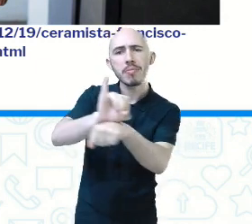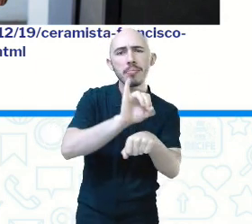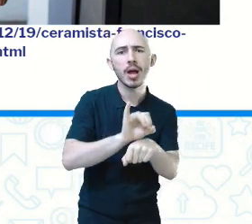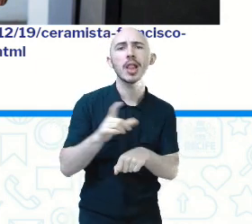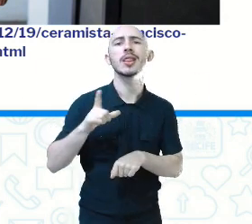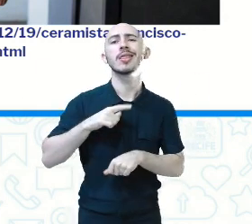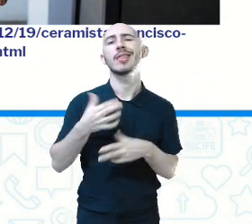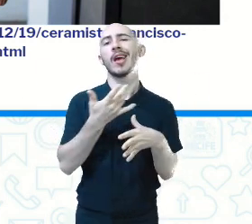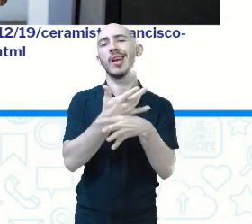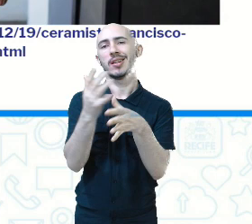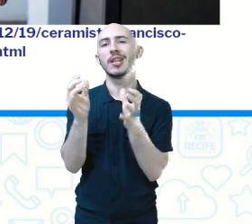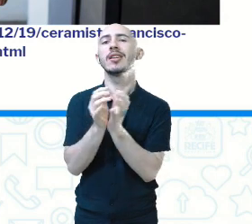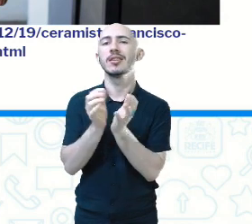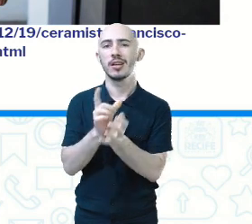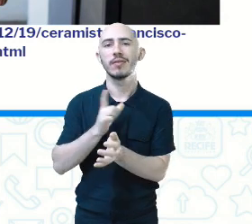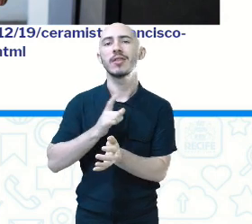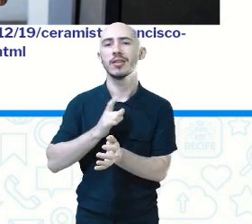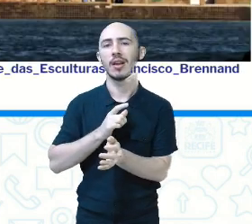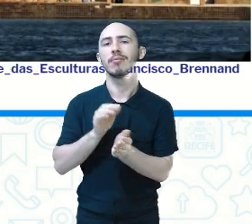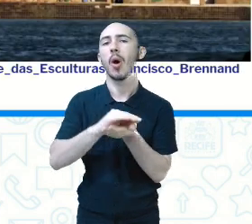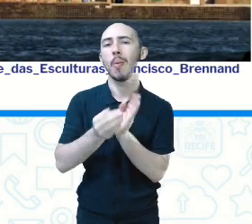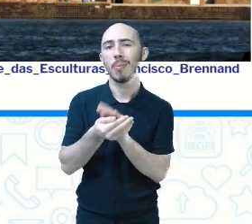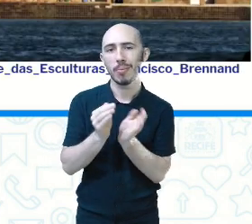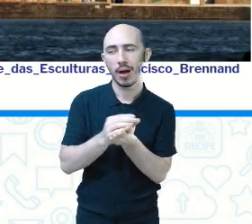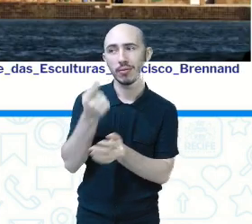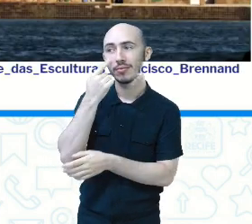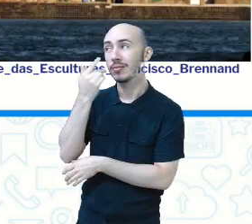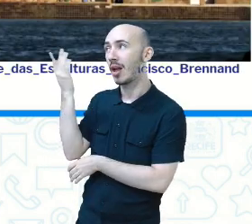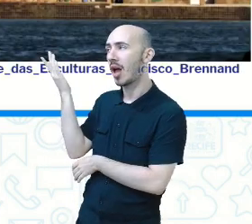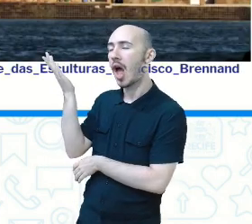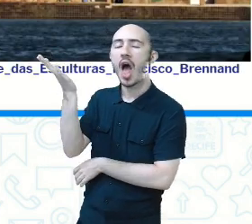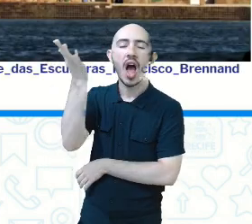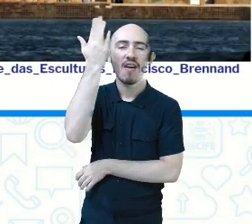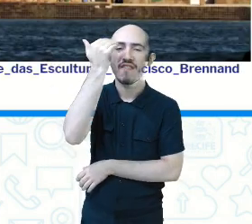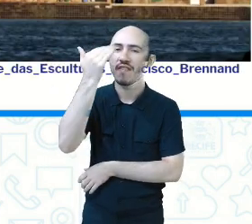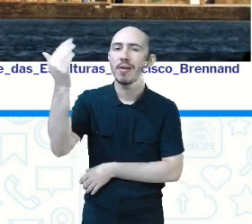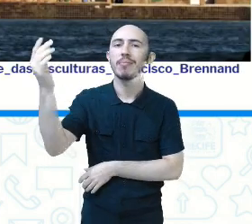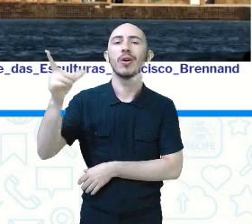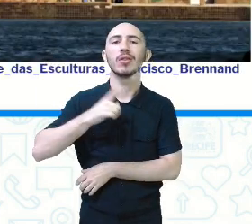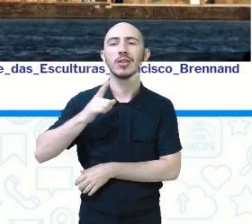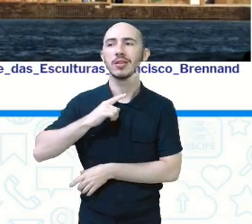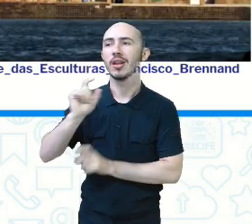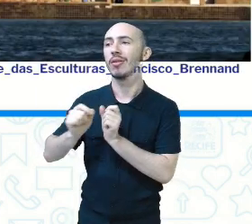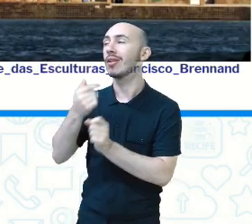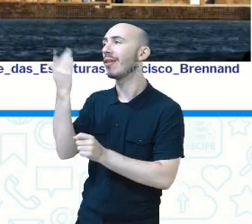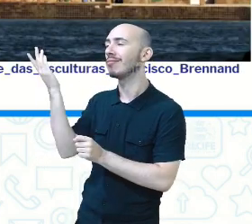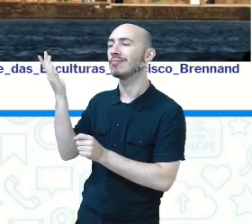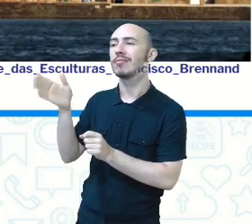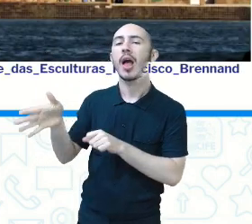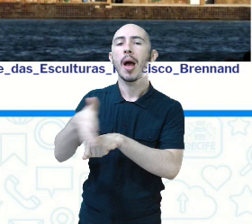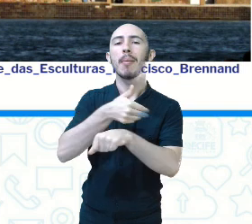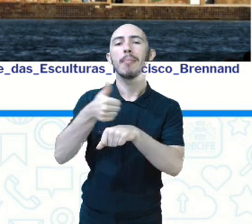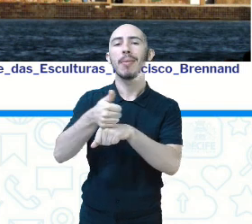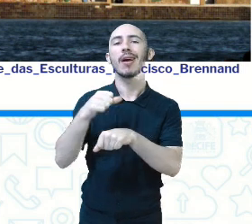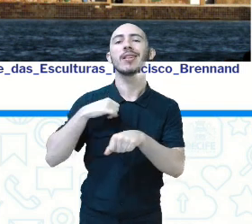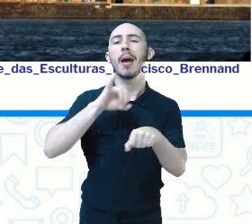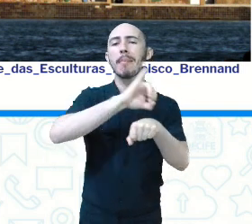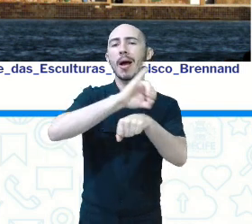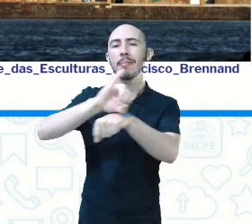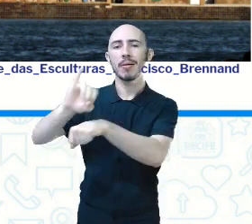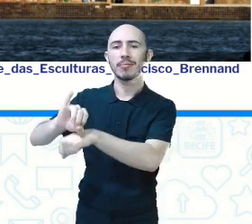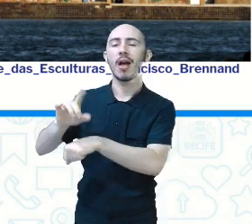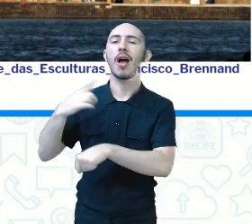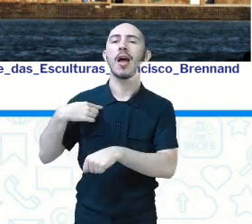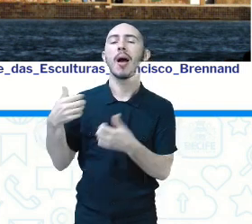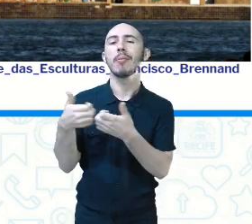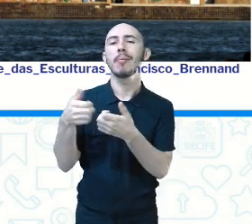cerâmica. E eu trouxe a mais famosa delas, a gente conhece ali como Parque das Esculturas. Fica lá na